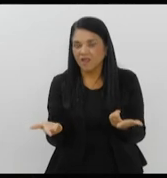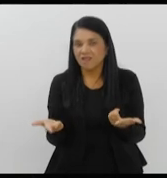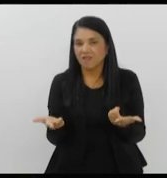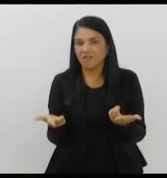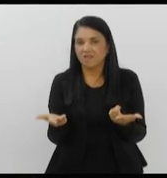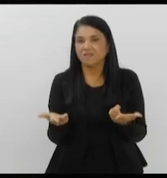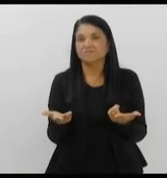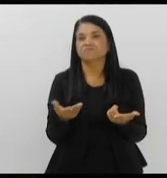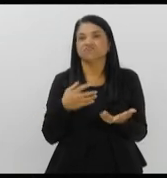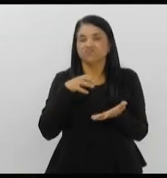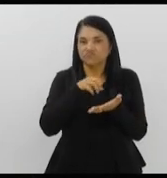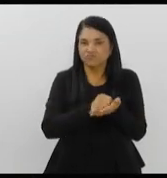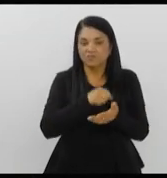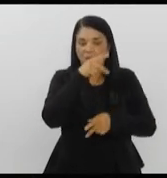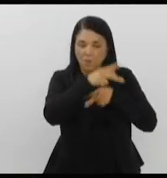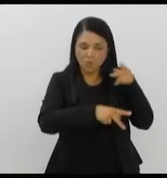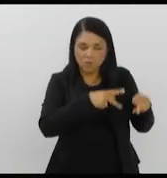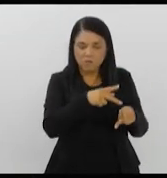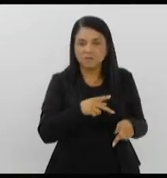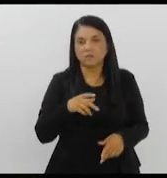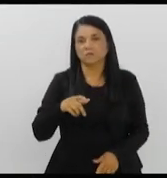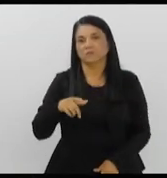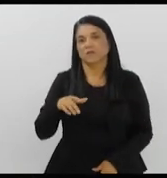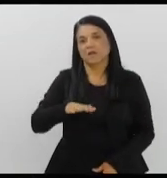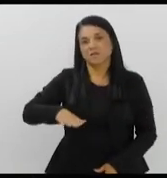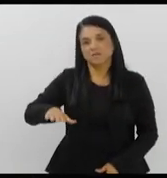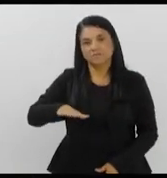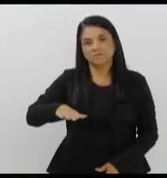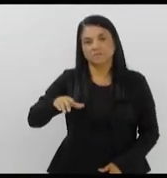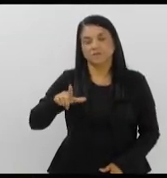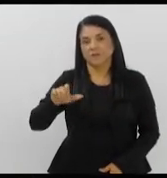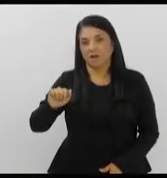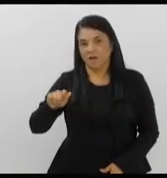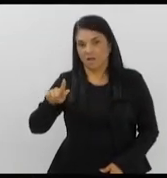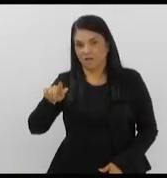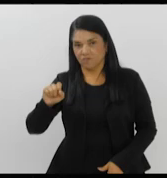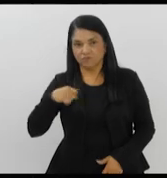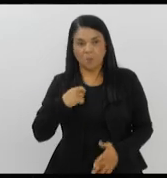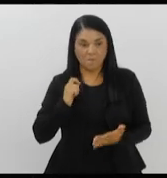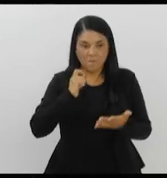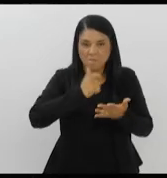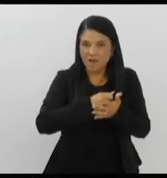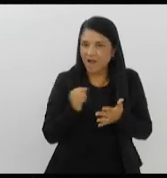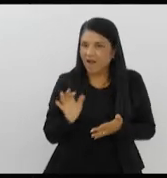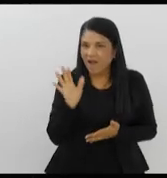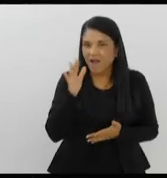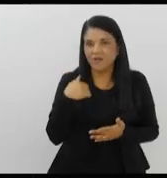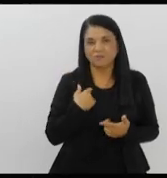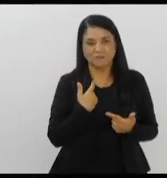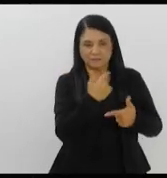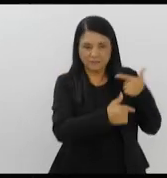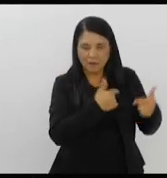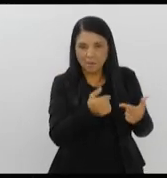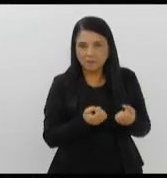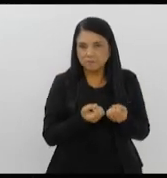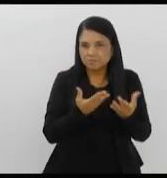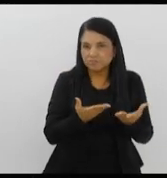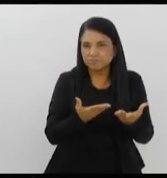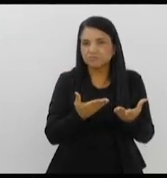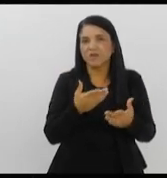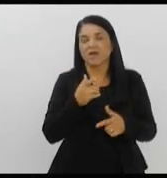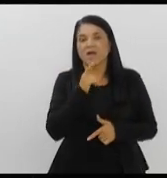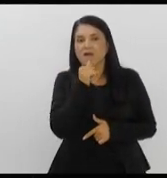vez, de que a população da região dos lagos não pode pagar tão caro e não ter um serviço prestado de água e esgoto